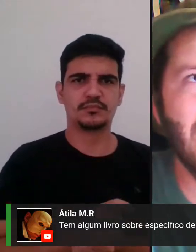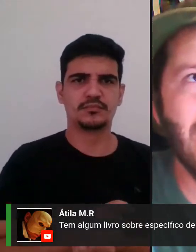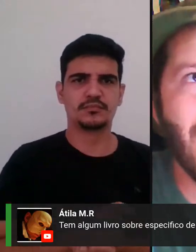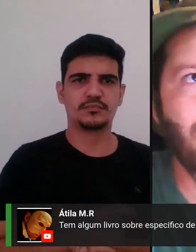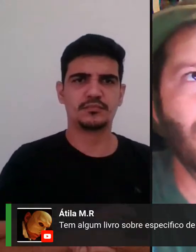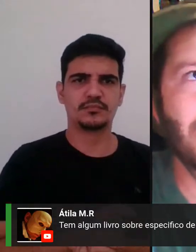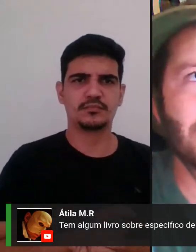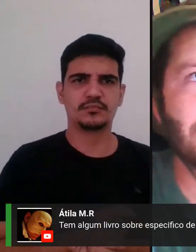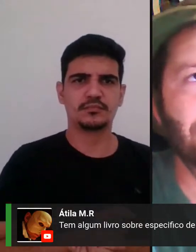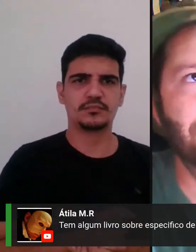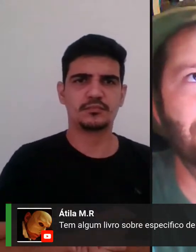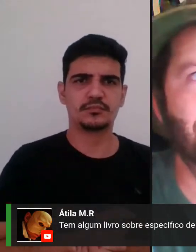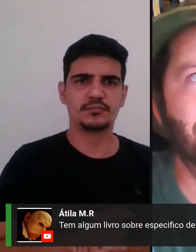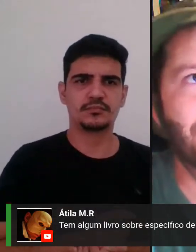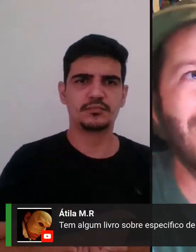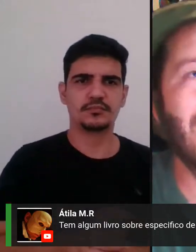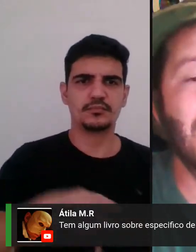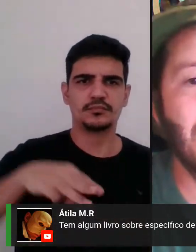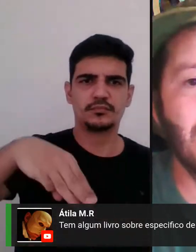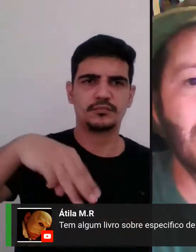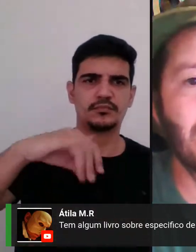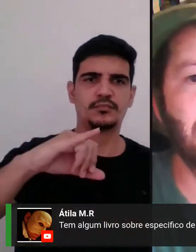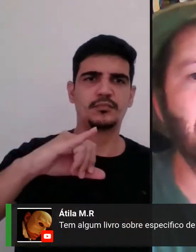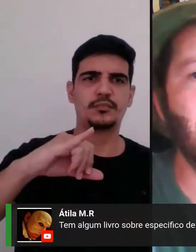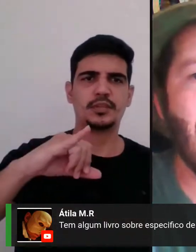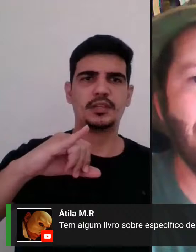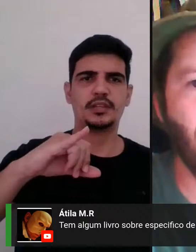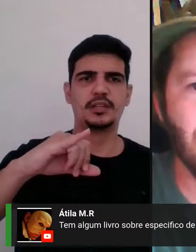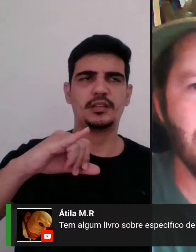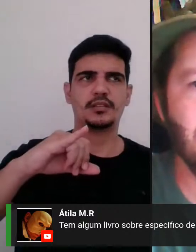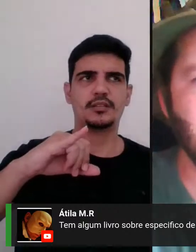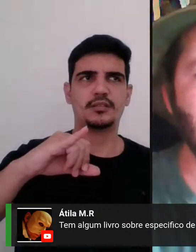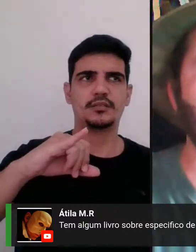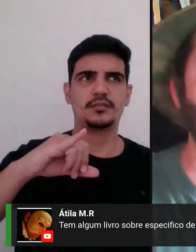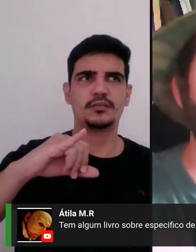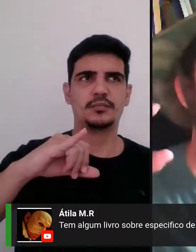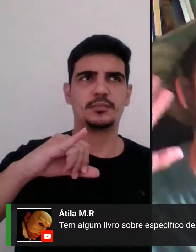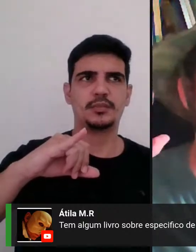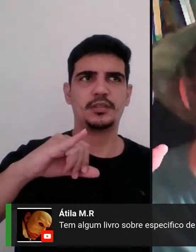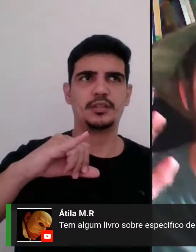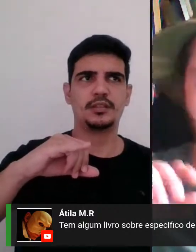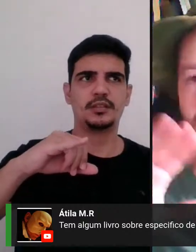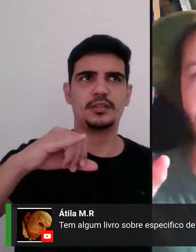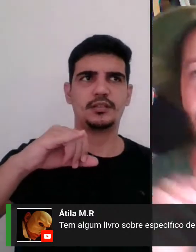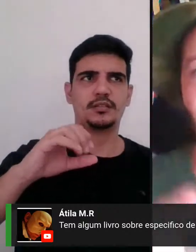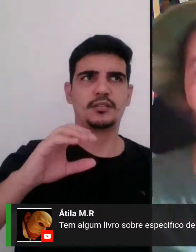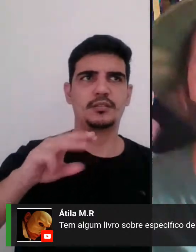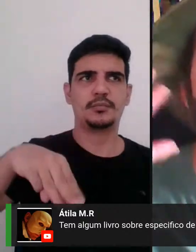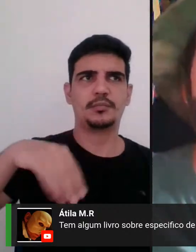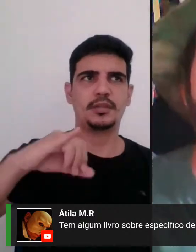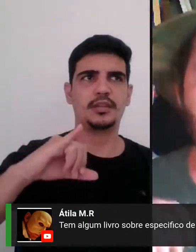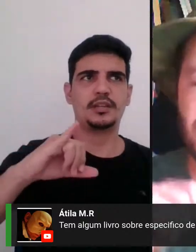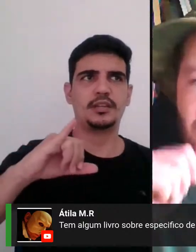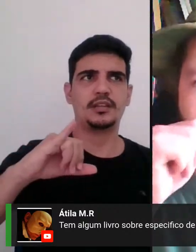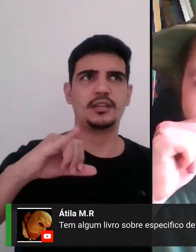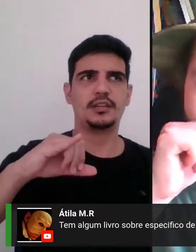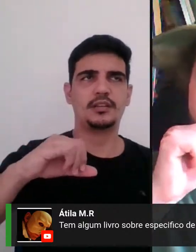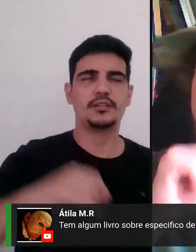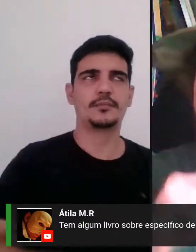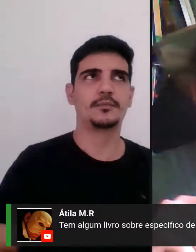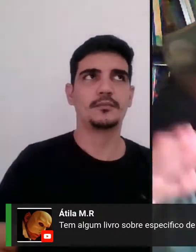Acho que é Miriápodas, Aracnida e Miriápodas. É em inglês o livro, é só isso, Aracnida e